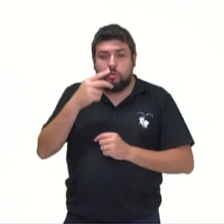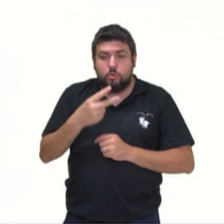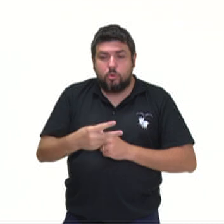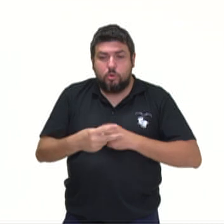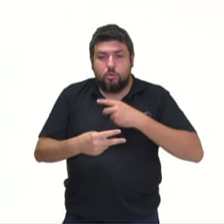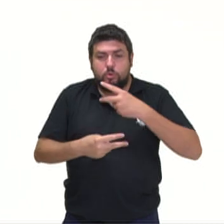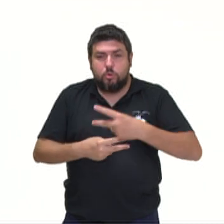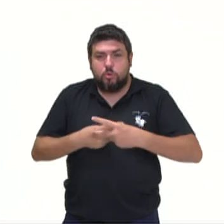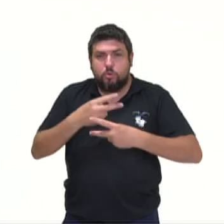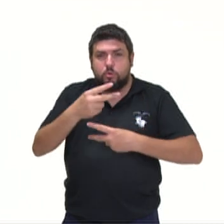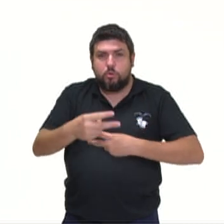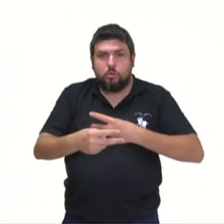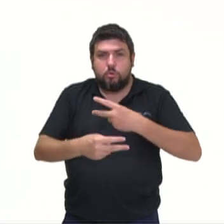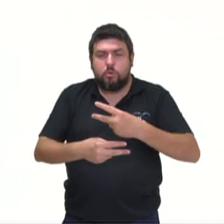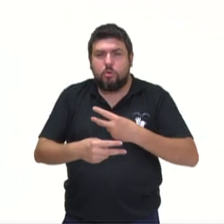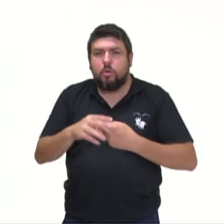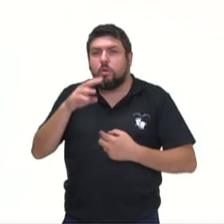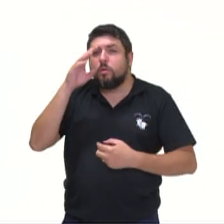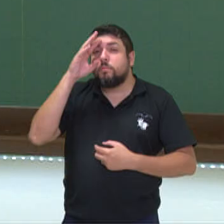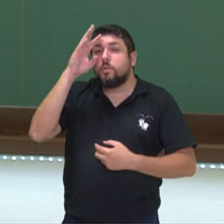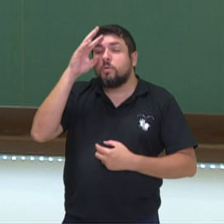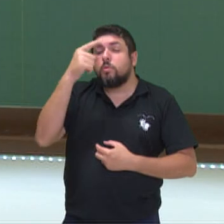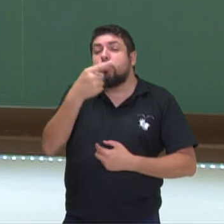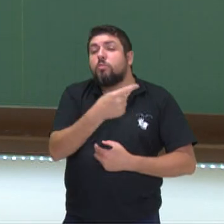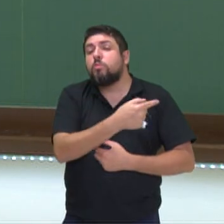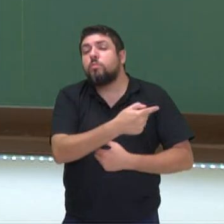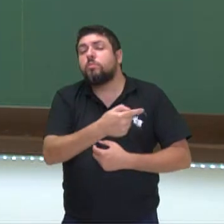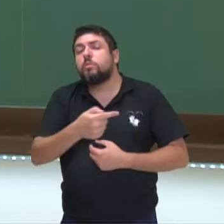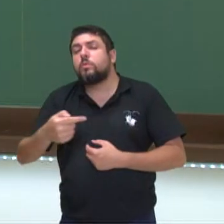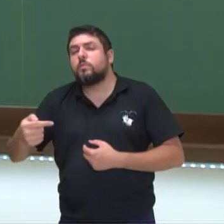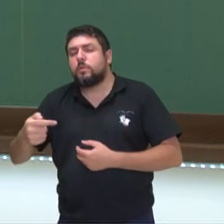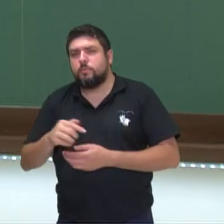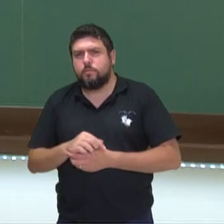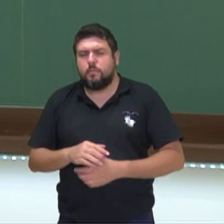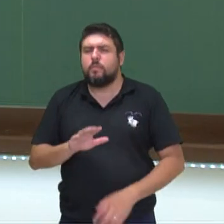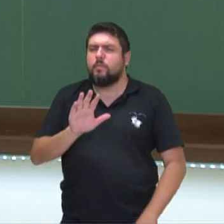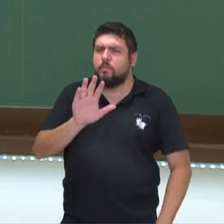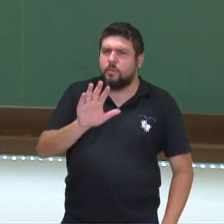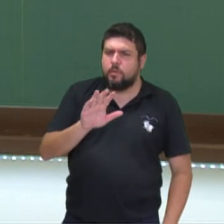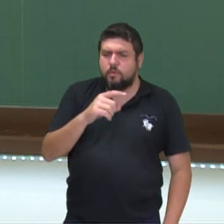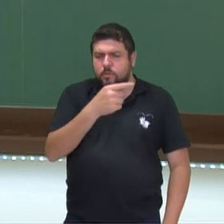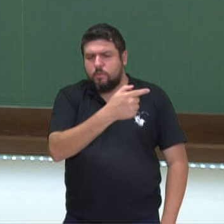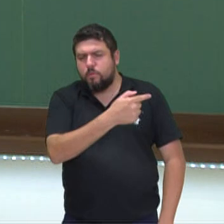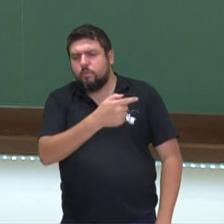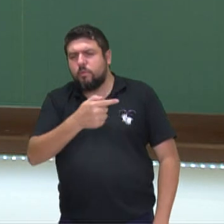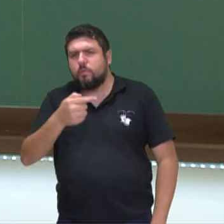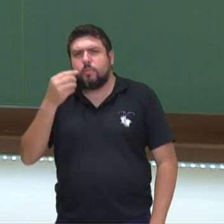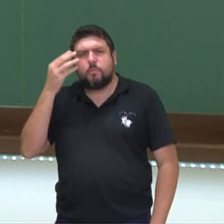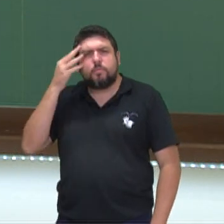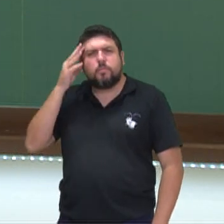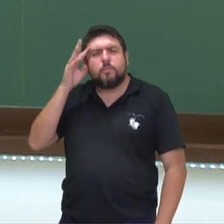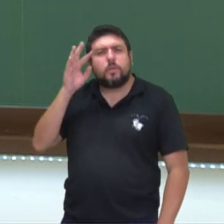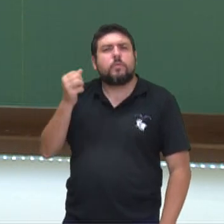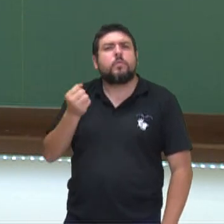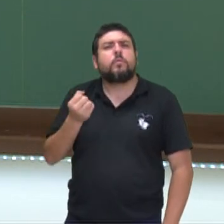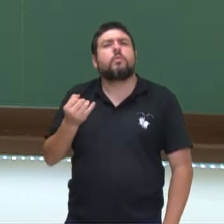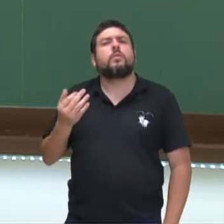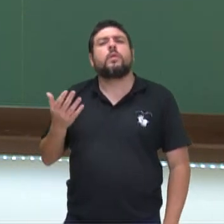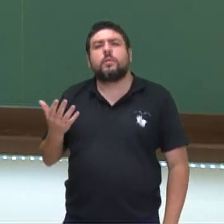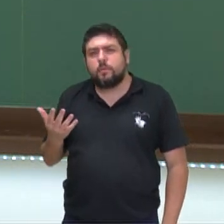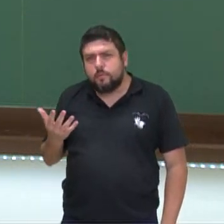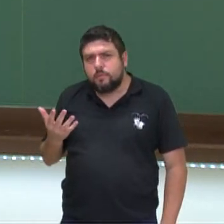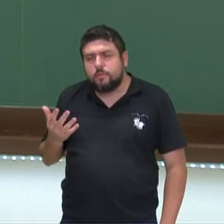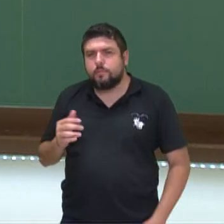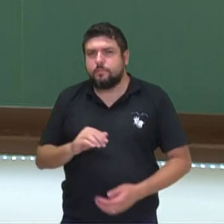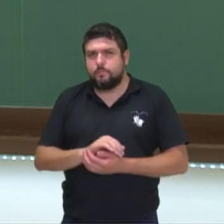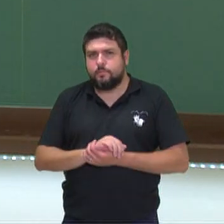ficará daqui a uma semana. Pessoal, uma semana tem quantos dias? Pense aí. E quando eu falo a